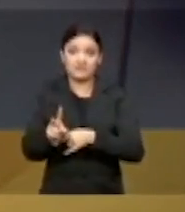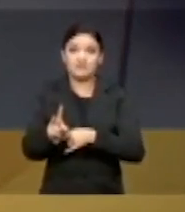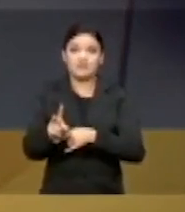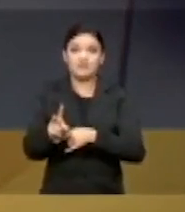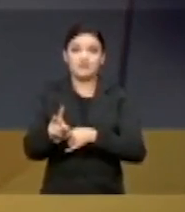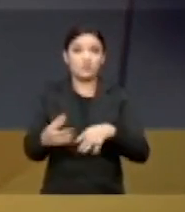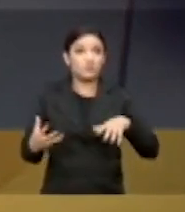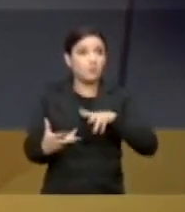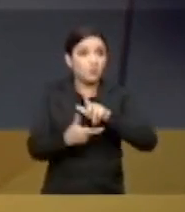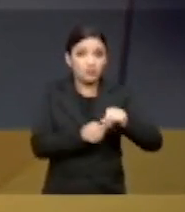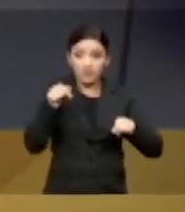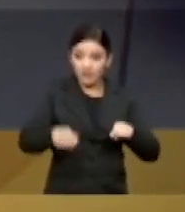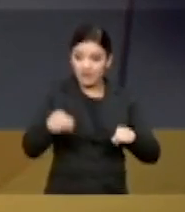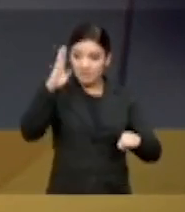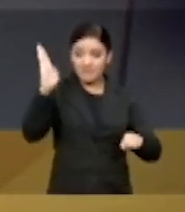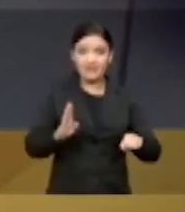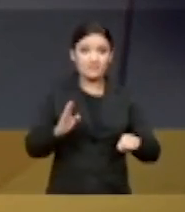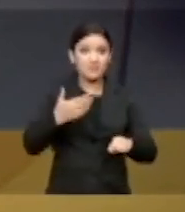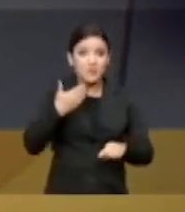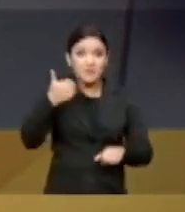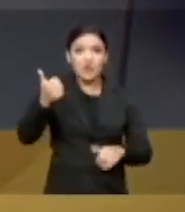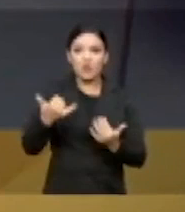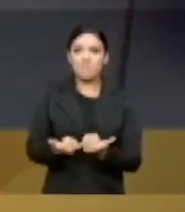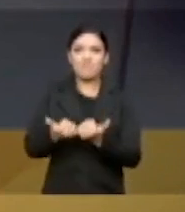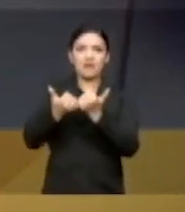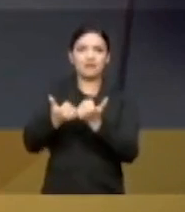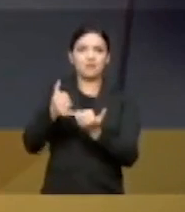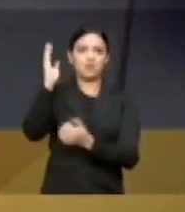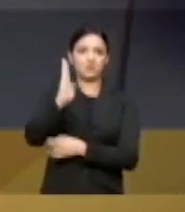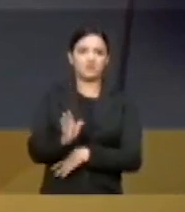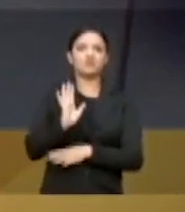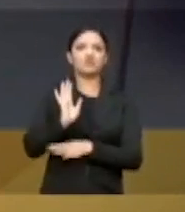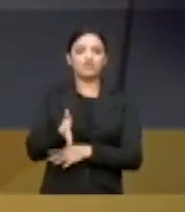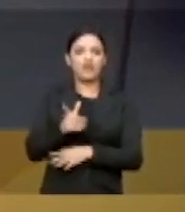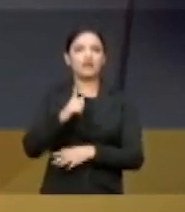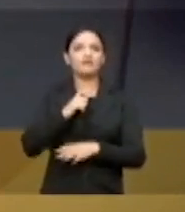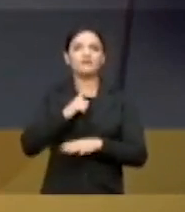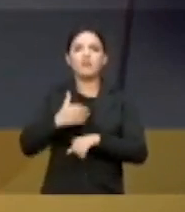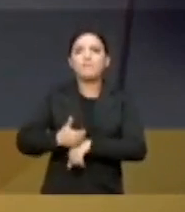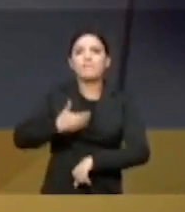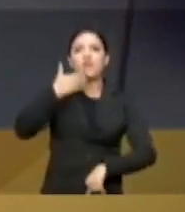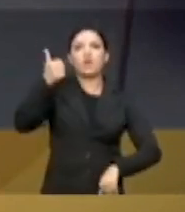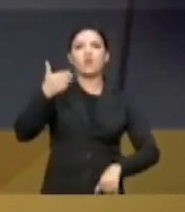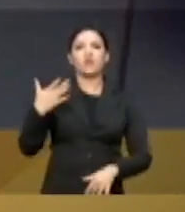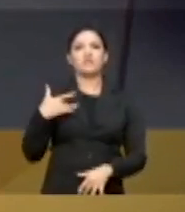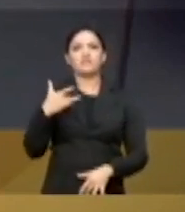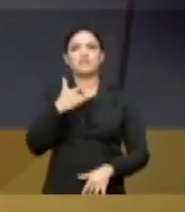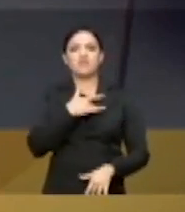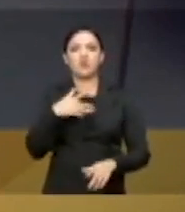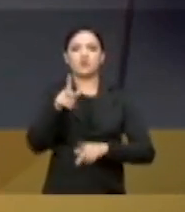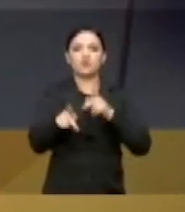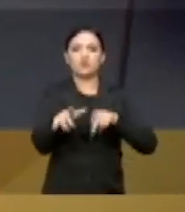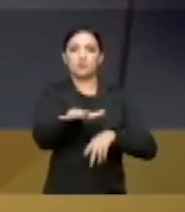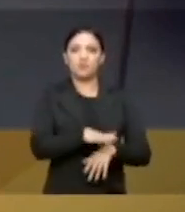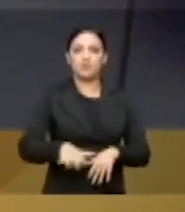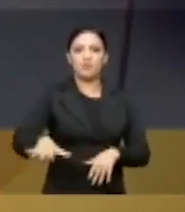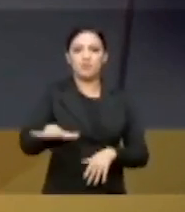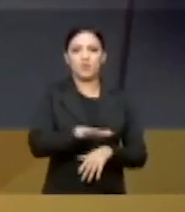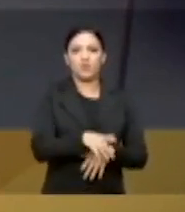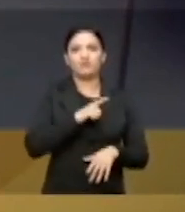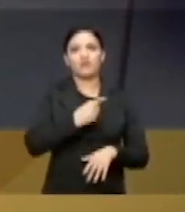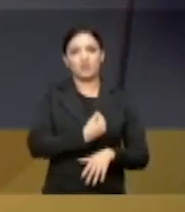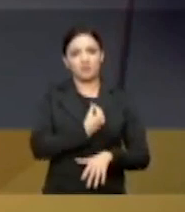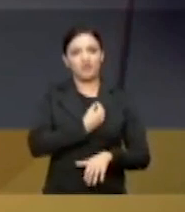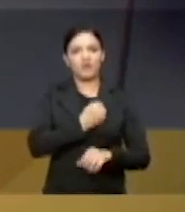brasileiro e já contribui para importantes melhorias na saúde da população brasileira, com reflexos no aumento da expectativa